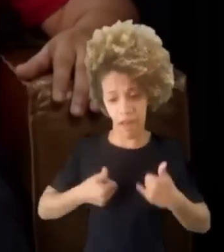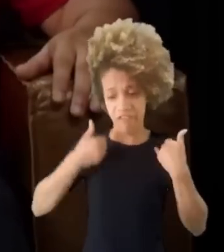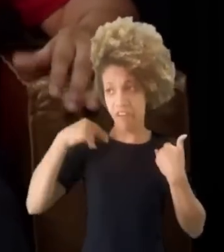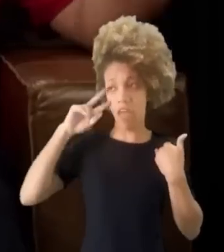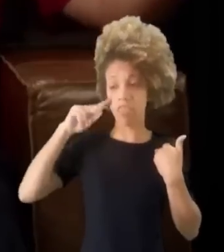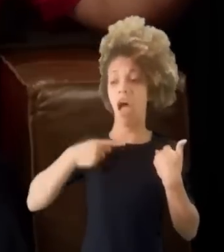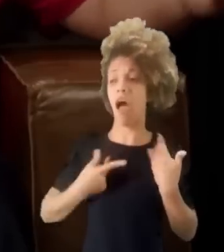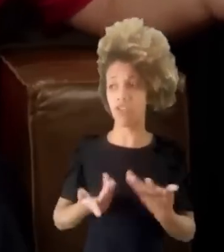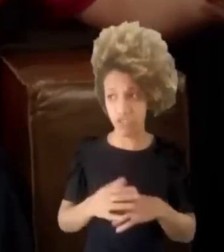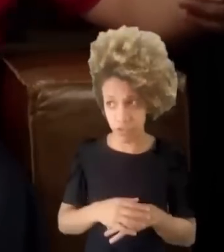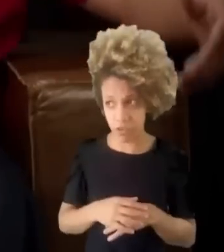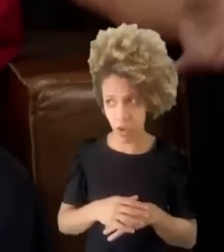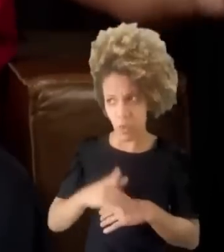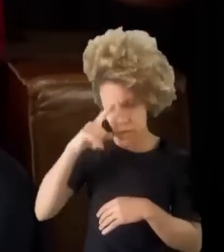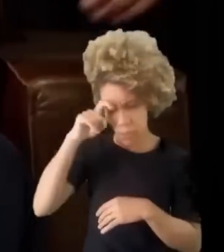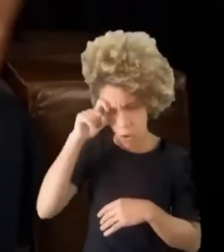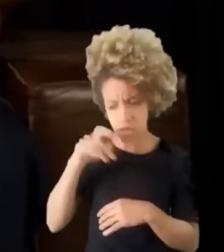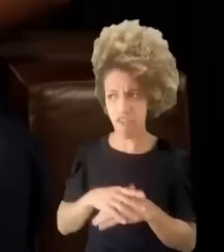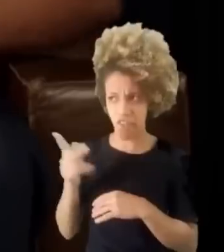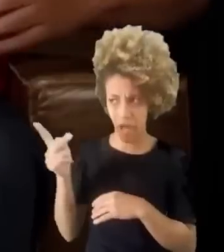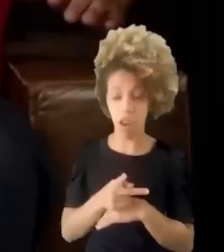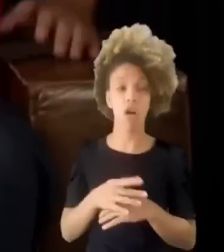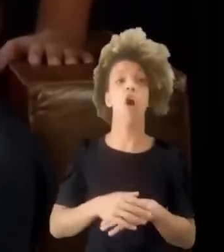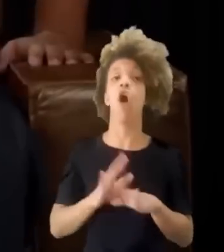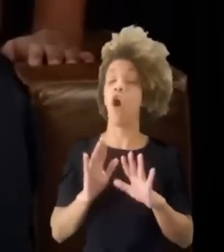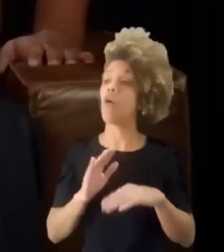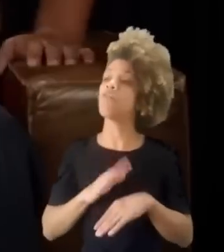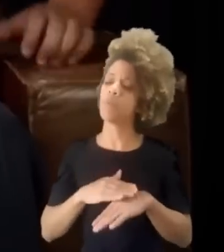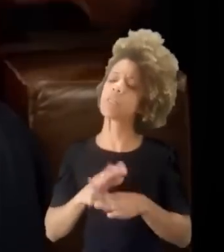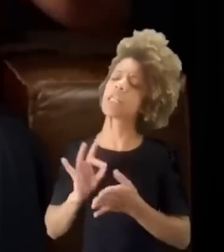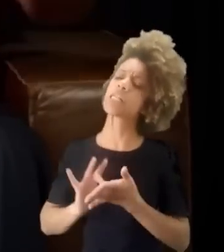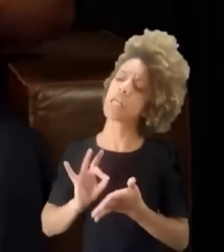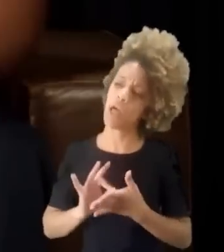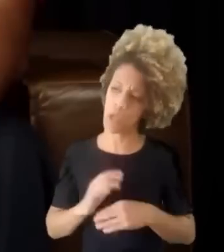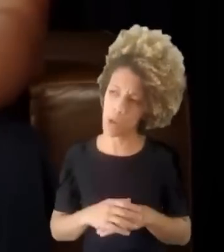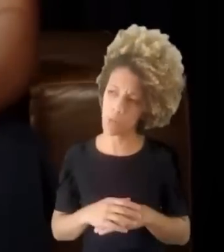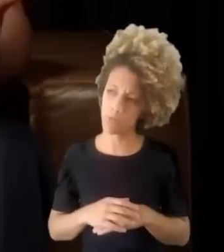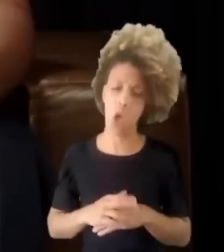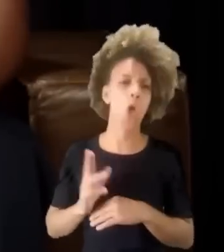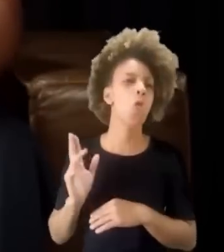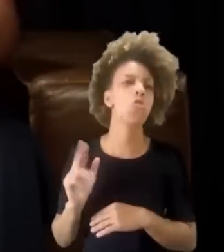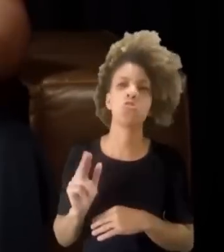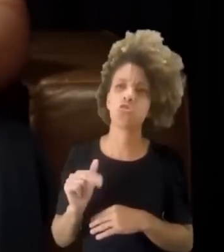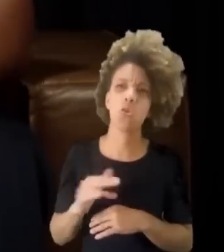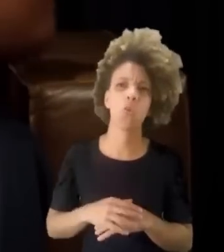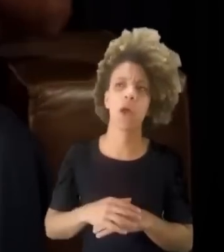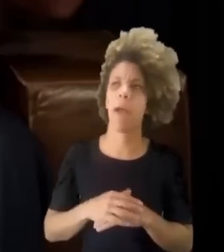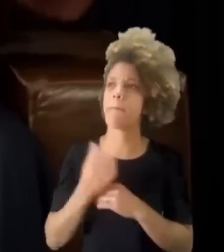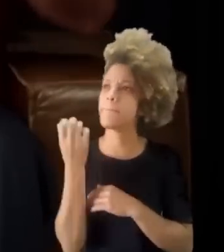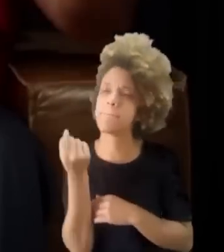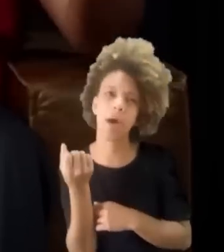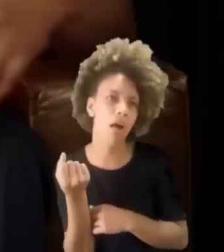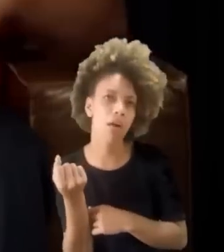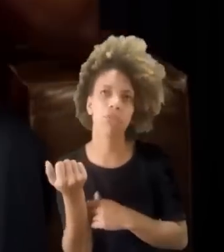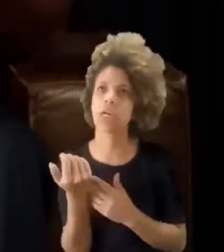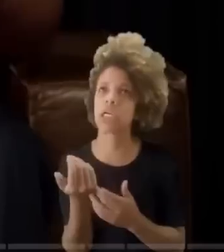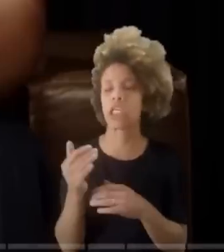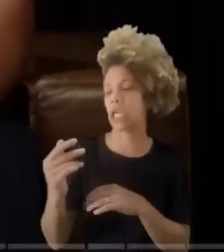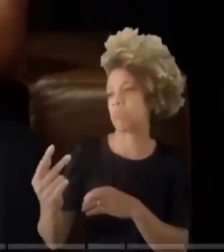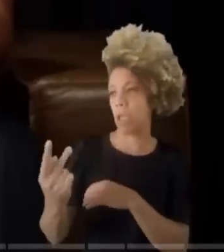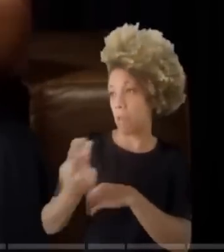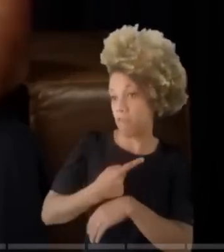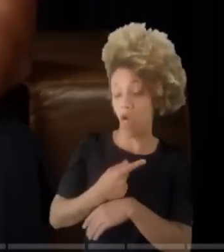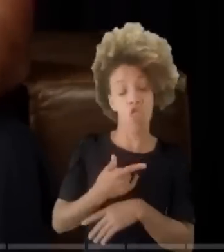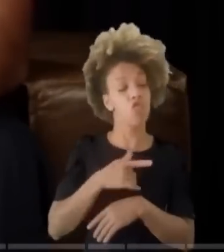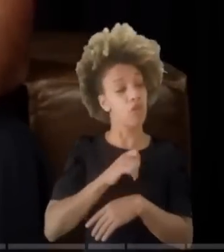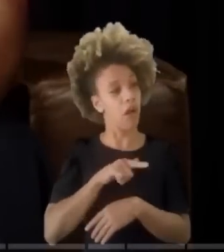vaidade irmão e você acha que pô quando o Maurício Meirelles fala assim irmão vamos vamos ser sincero mano nunca ninguém branco de um bagulho chegou em mim